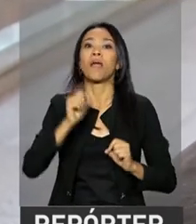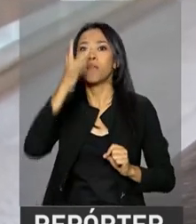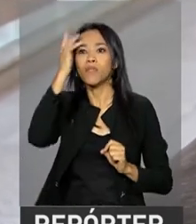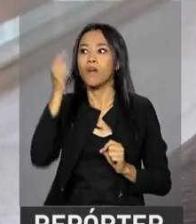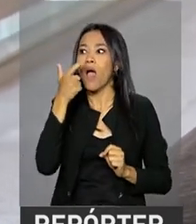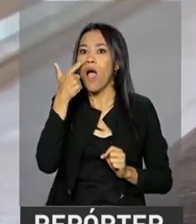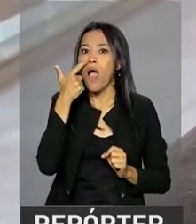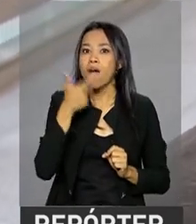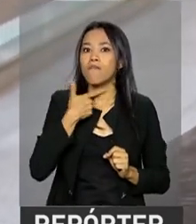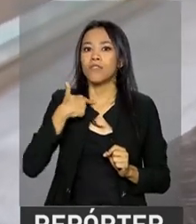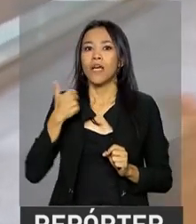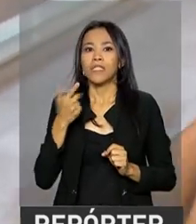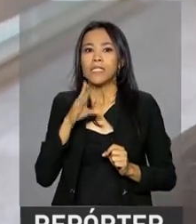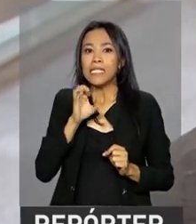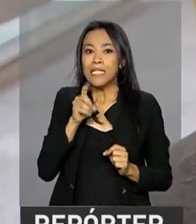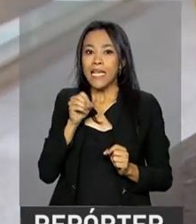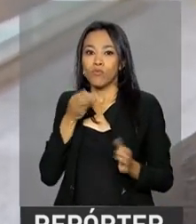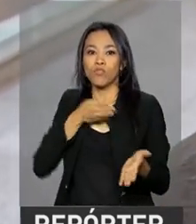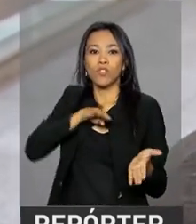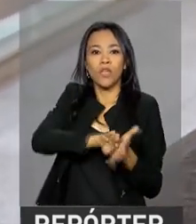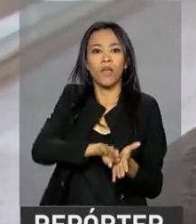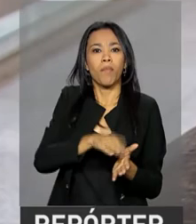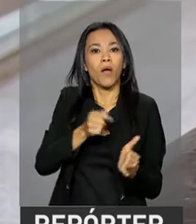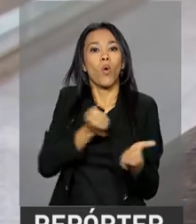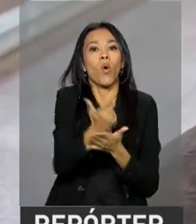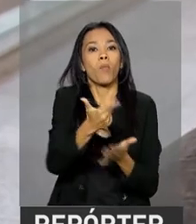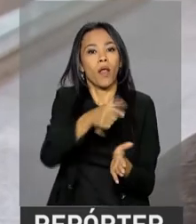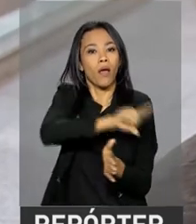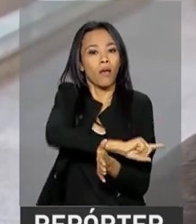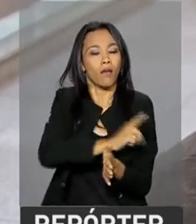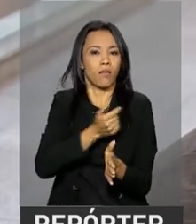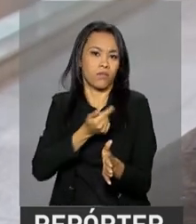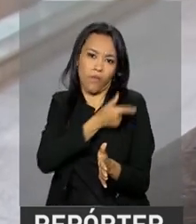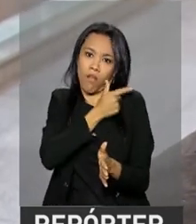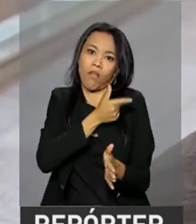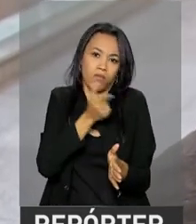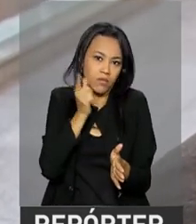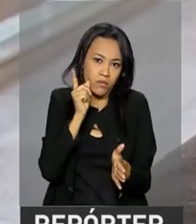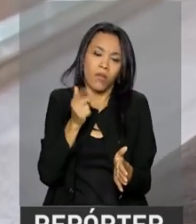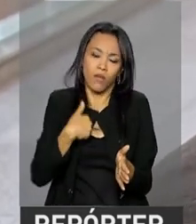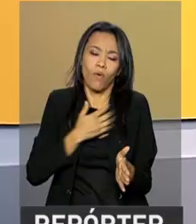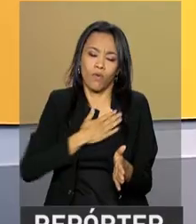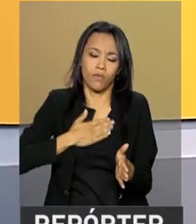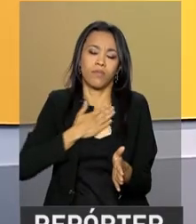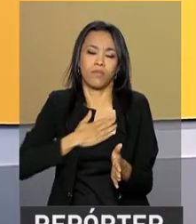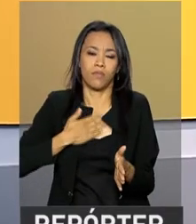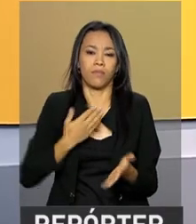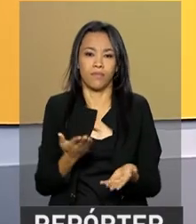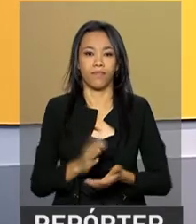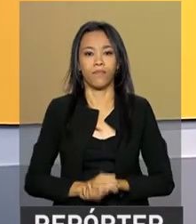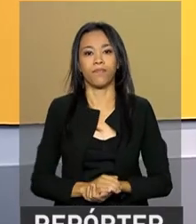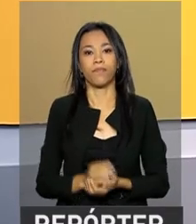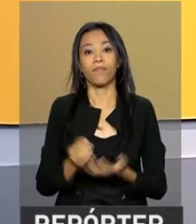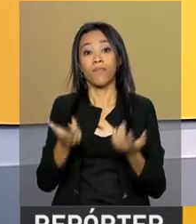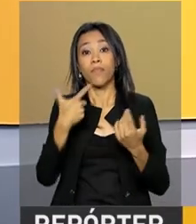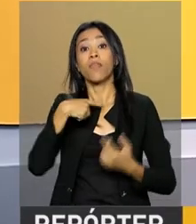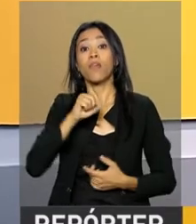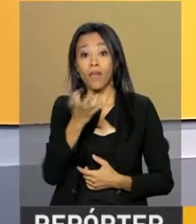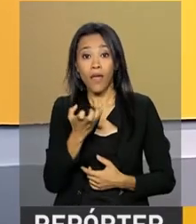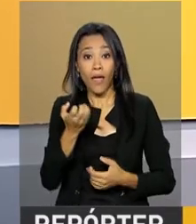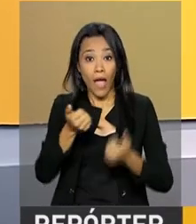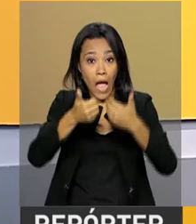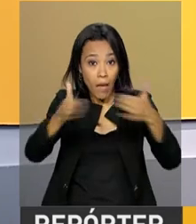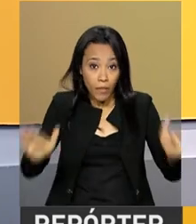vira no porto mais ser para depois fazer uma conta fazer um lanche não gostei muito quem quiser abrir um comércio